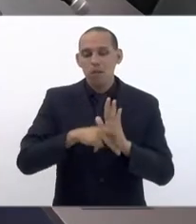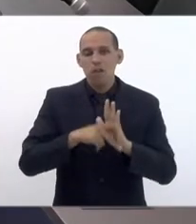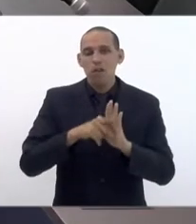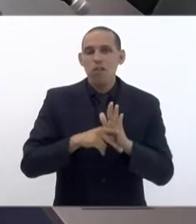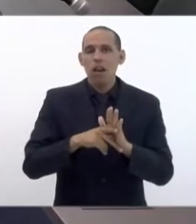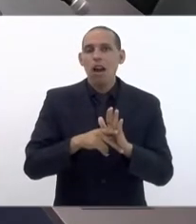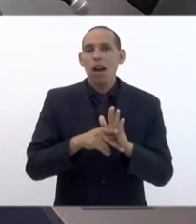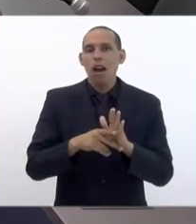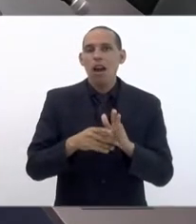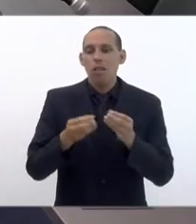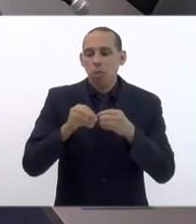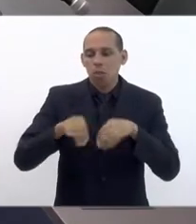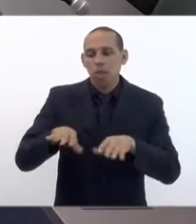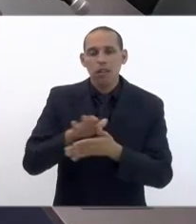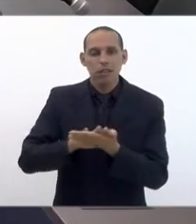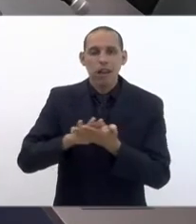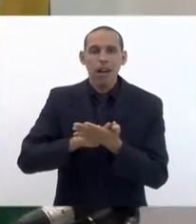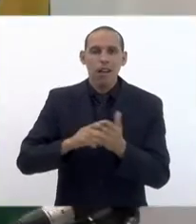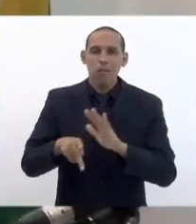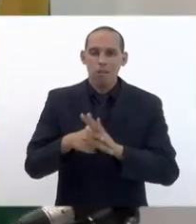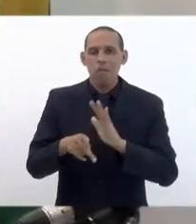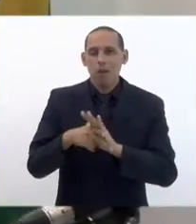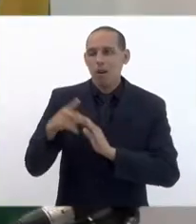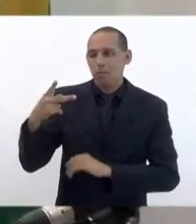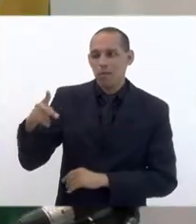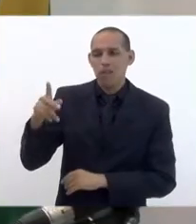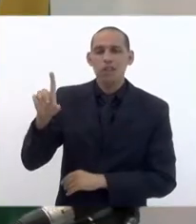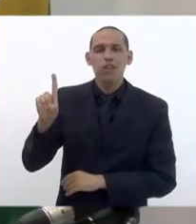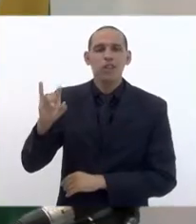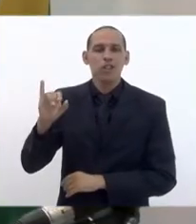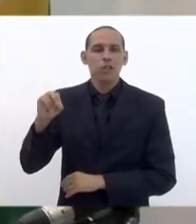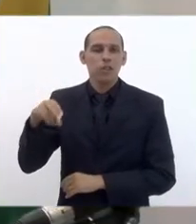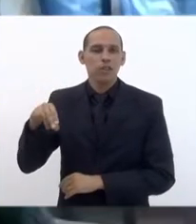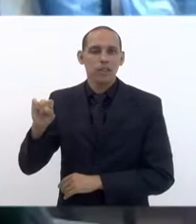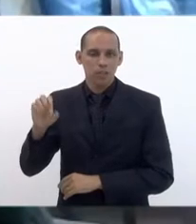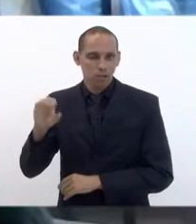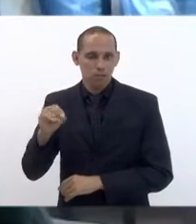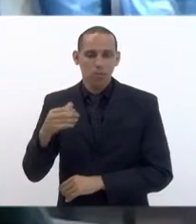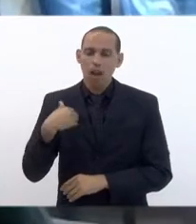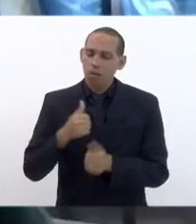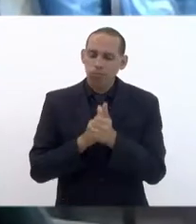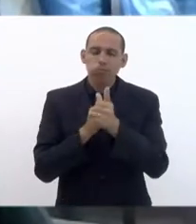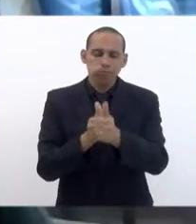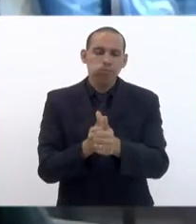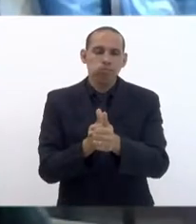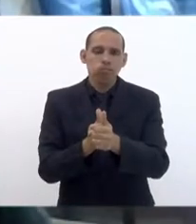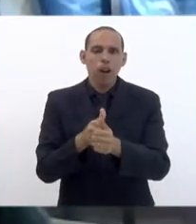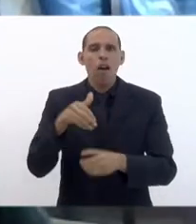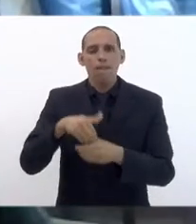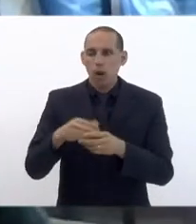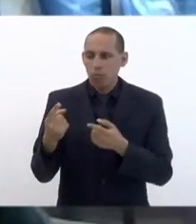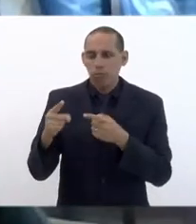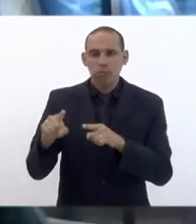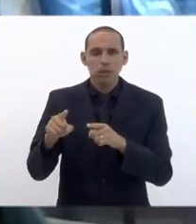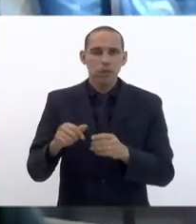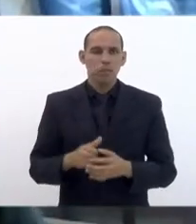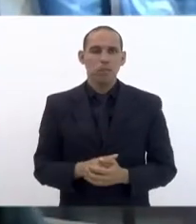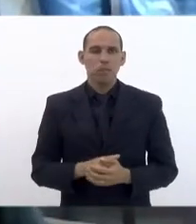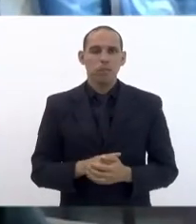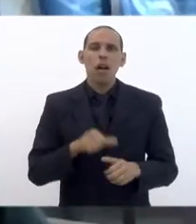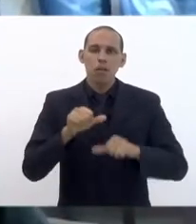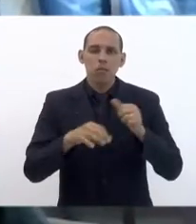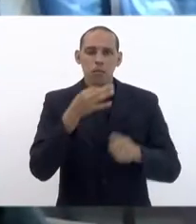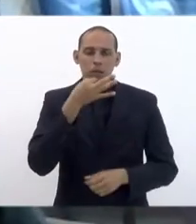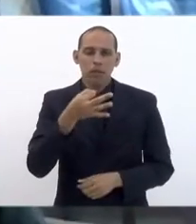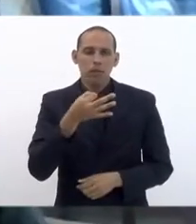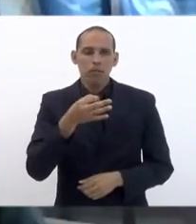Dionísio, acolhendo as emendas da região. Está certo. Eu acompanho o voto divergente do... Mudo o parecer, Chico. O deputado